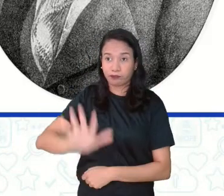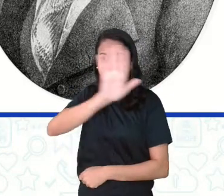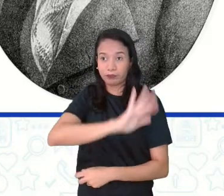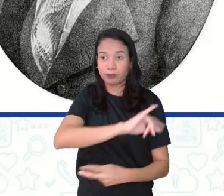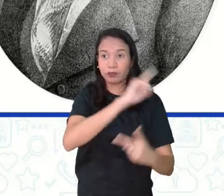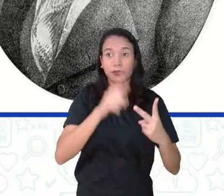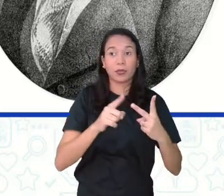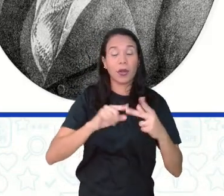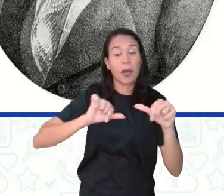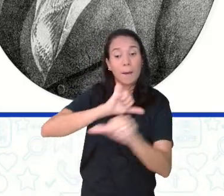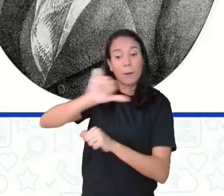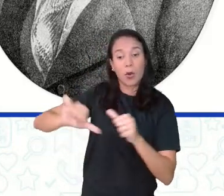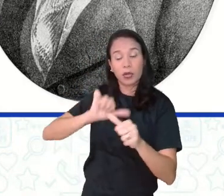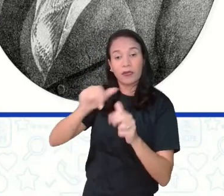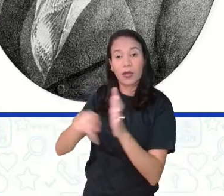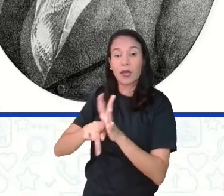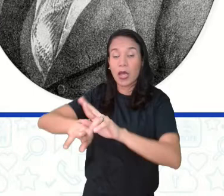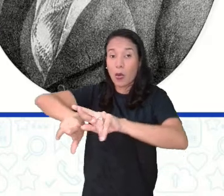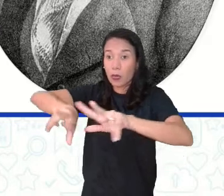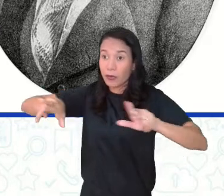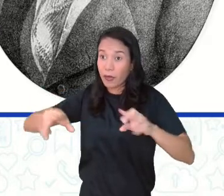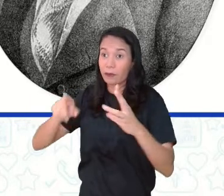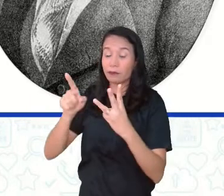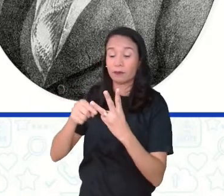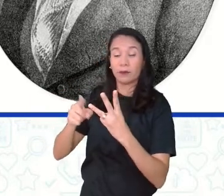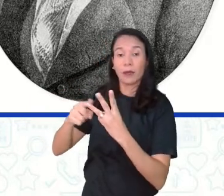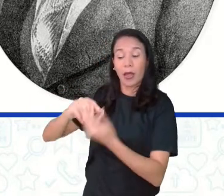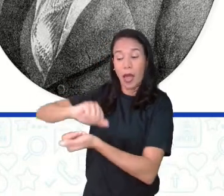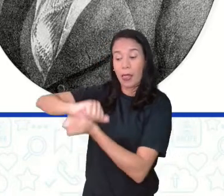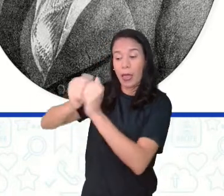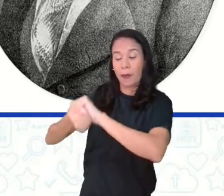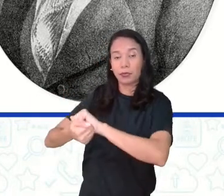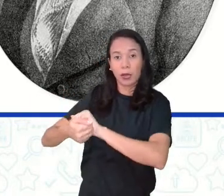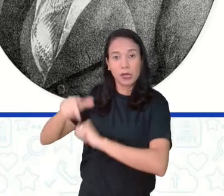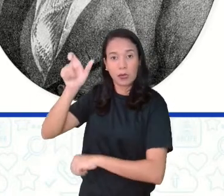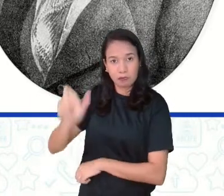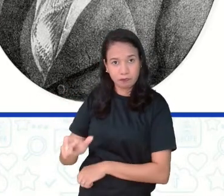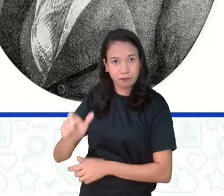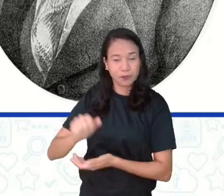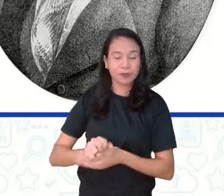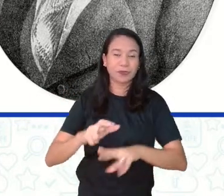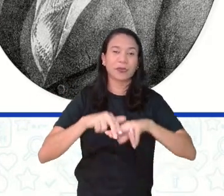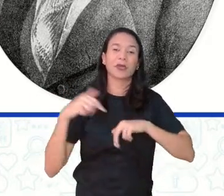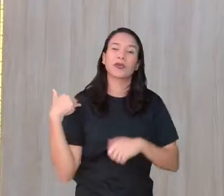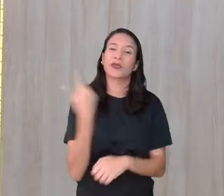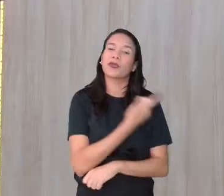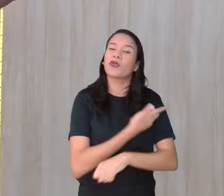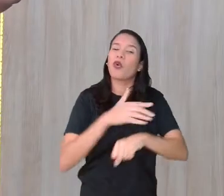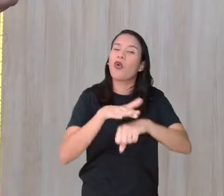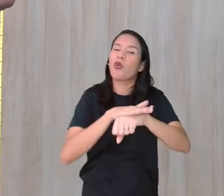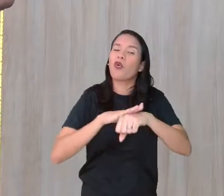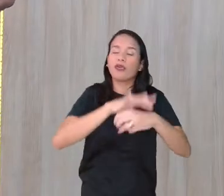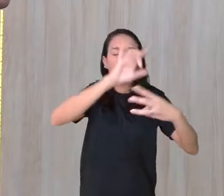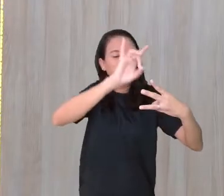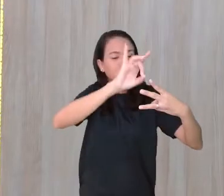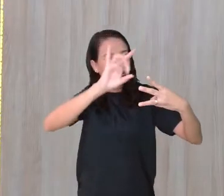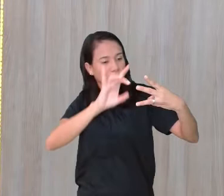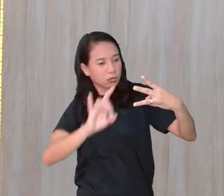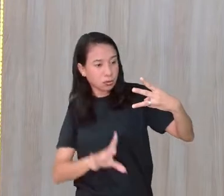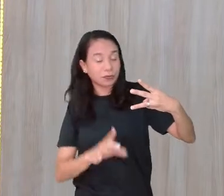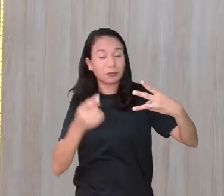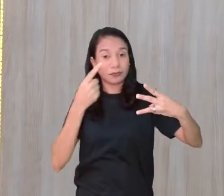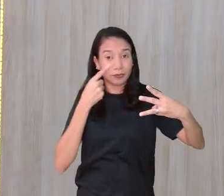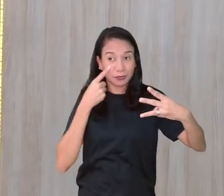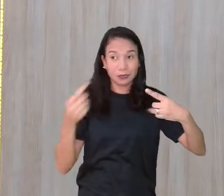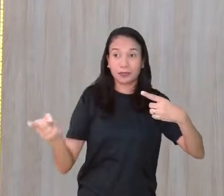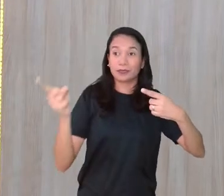as modificações diferenciadas e a adaptação do indivíduo. Venham aqui comigo para a gente conversar um pouquinho sobre cada uma delas. Então,